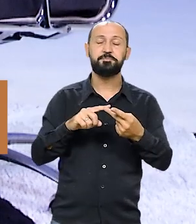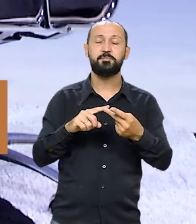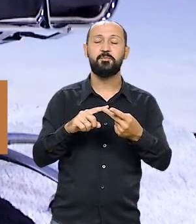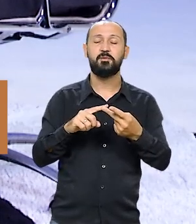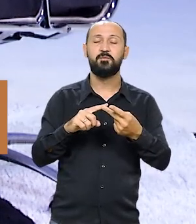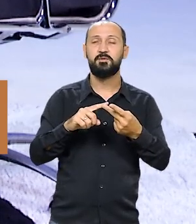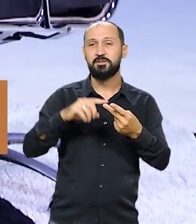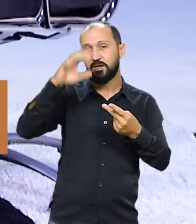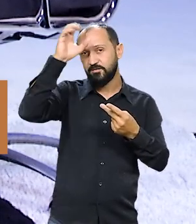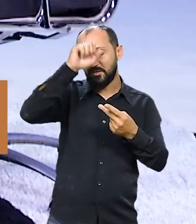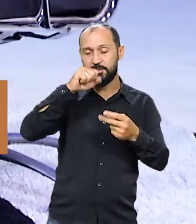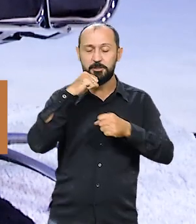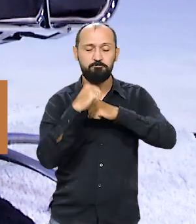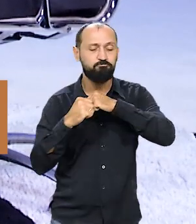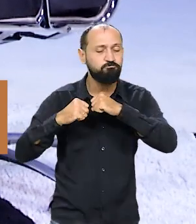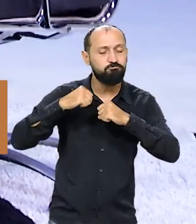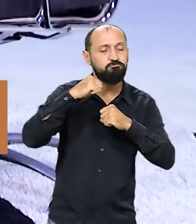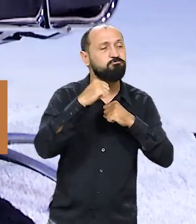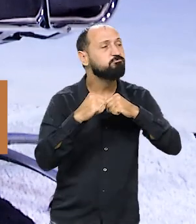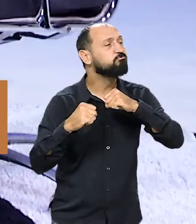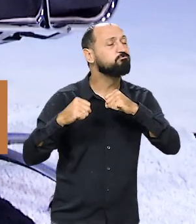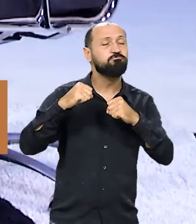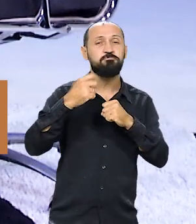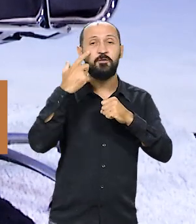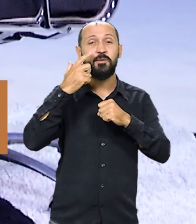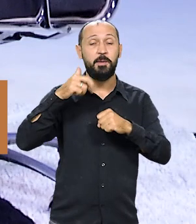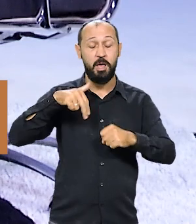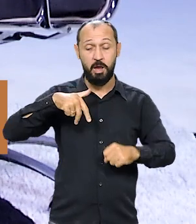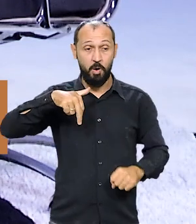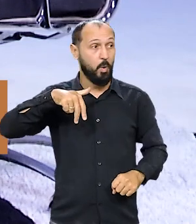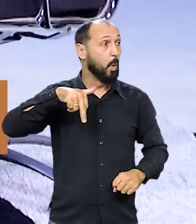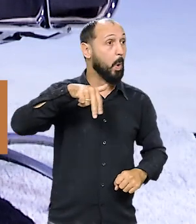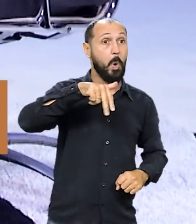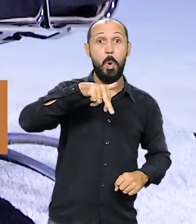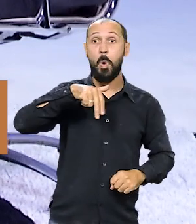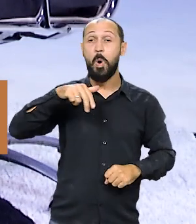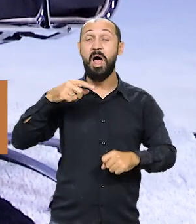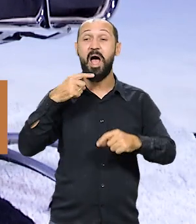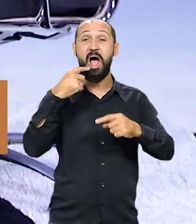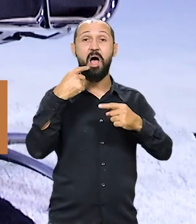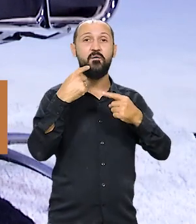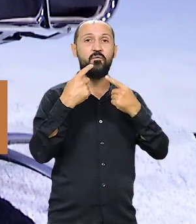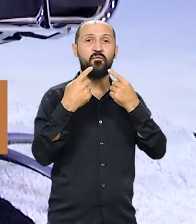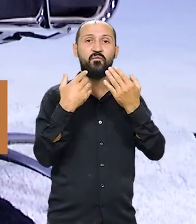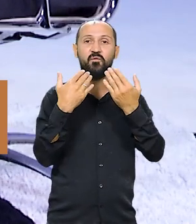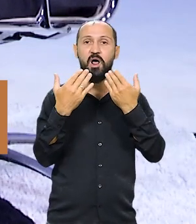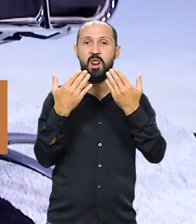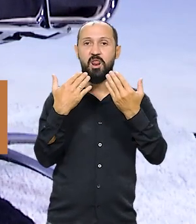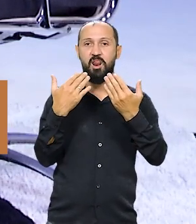né? Você vai aprender a engatinhar, você vai aprender a andar, você vai aprender a falar